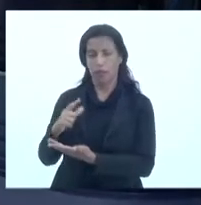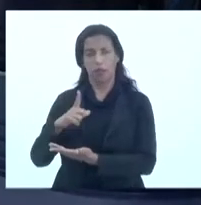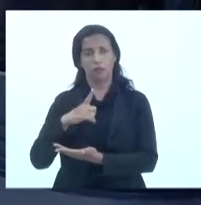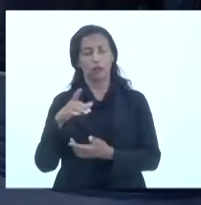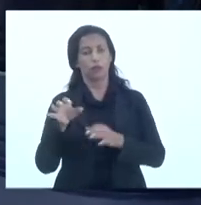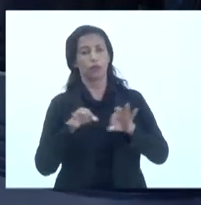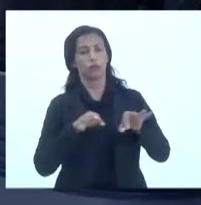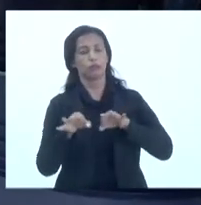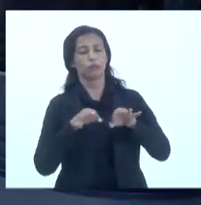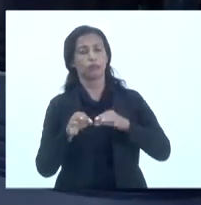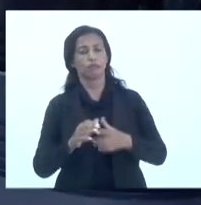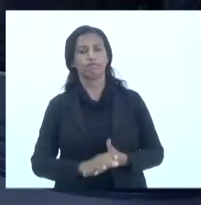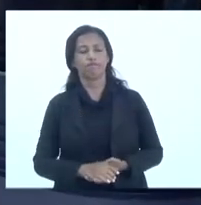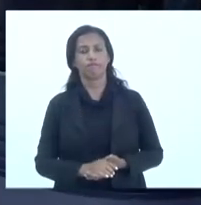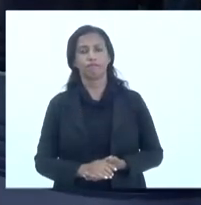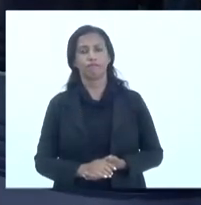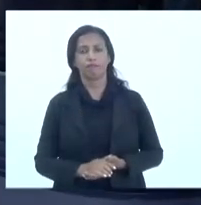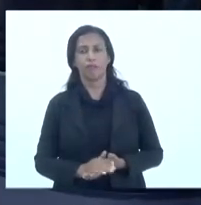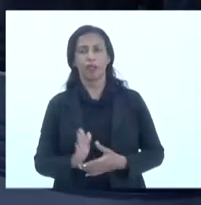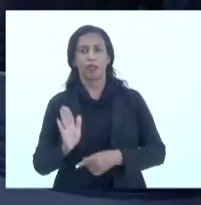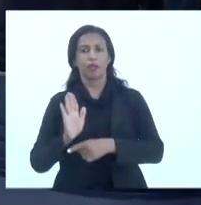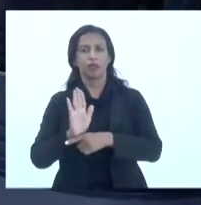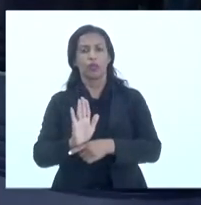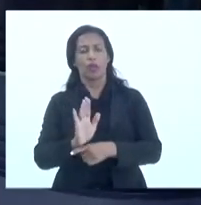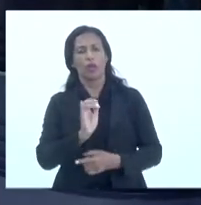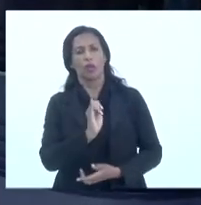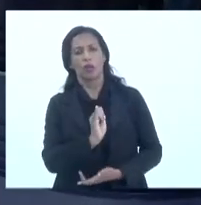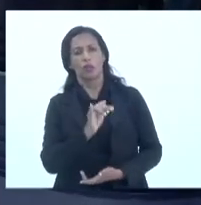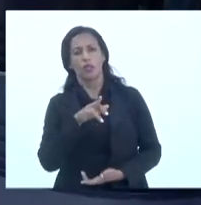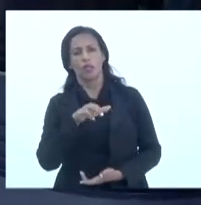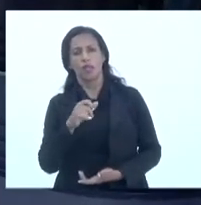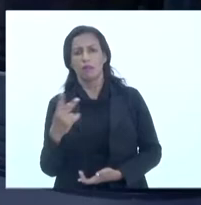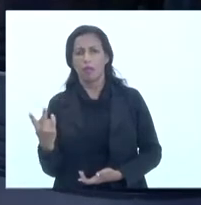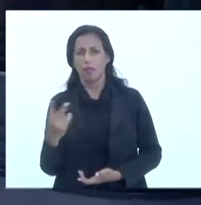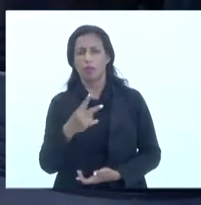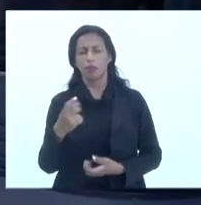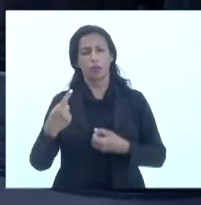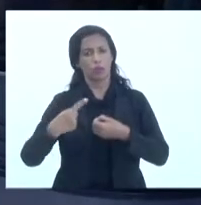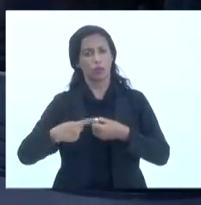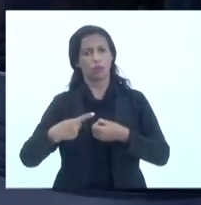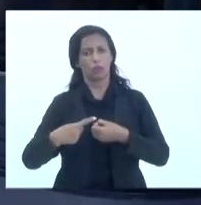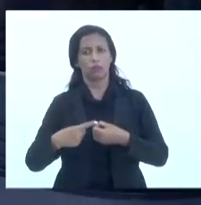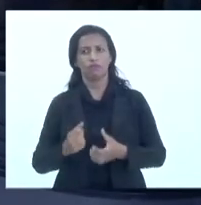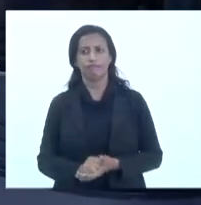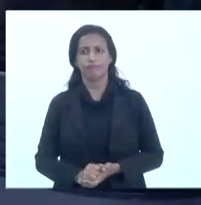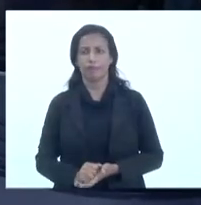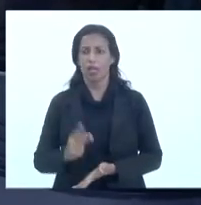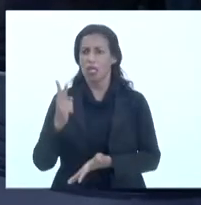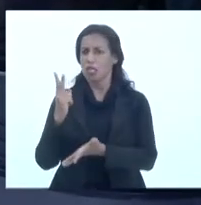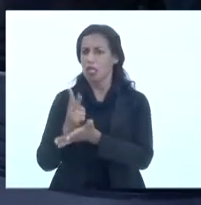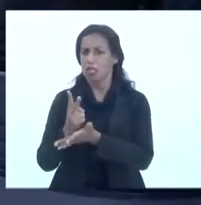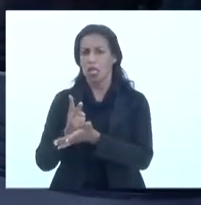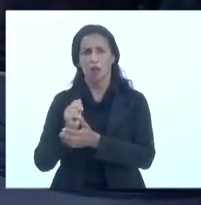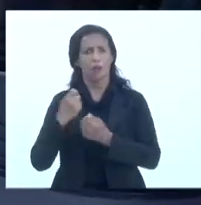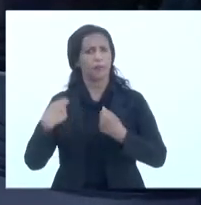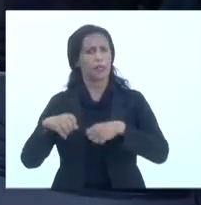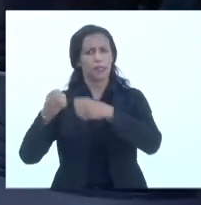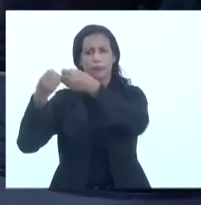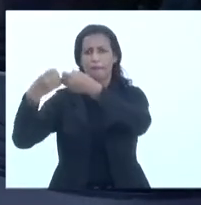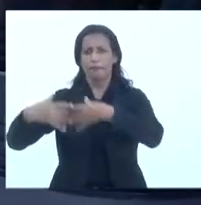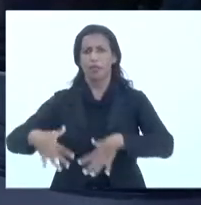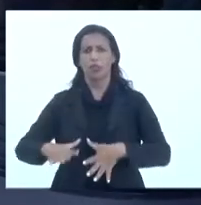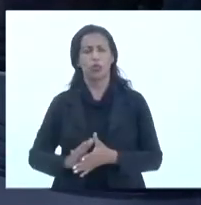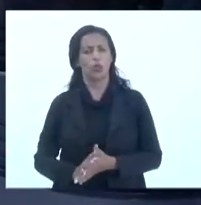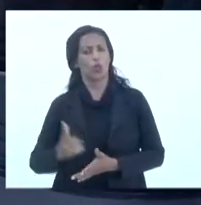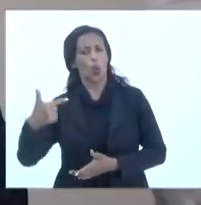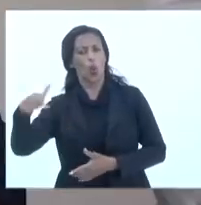projeto para estender o benefício do ICMS para os dois municípios, sem prejuízo da gente fazer